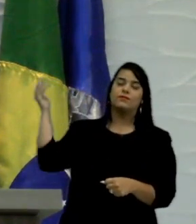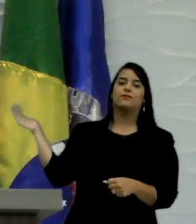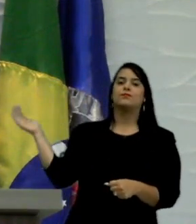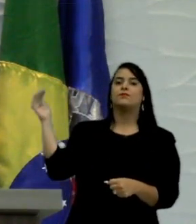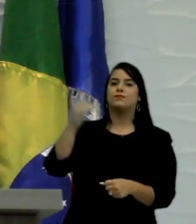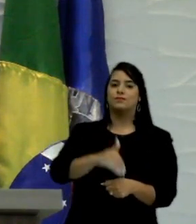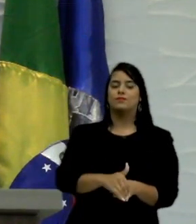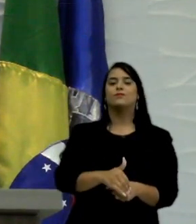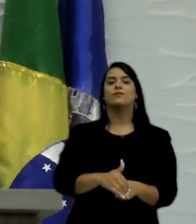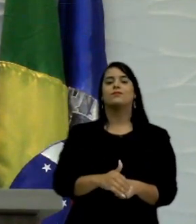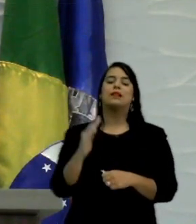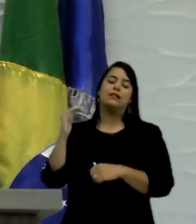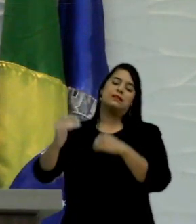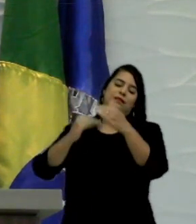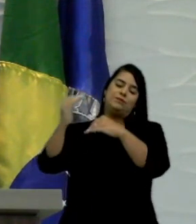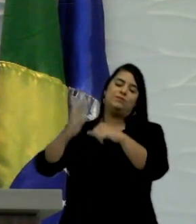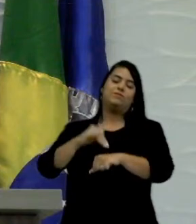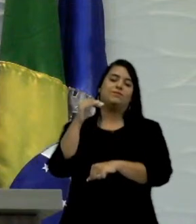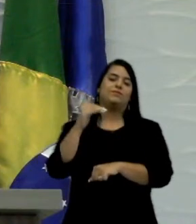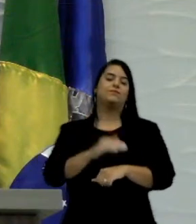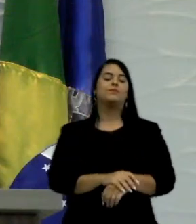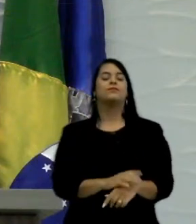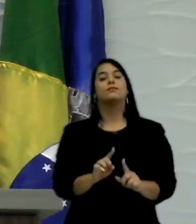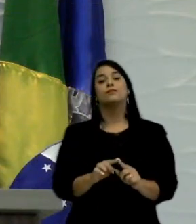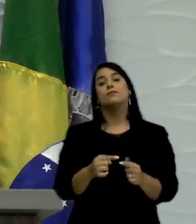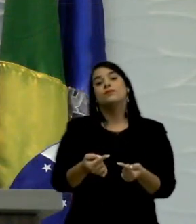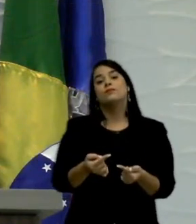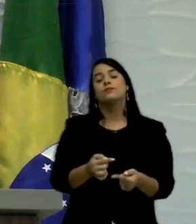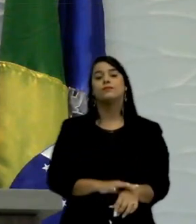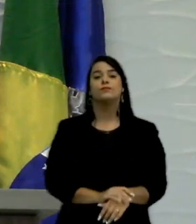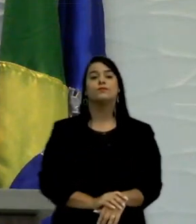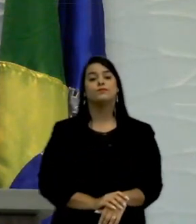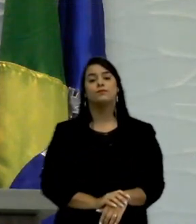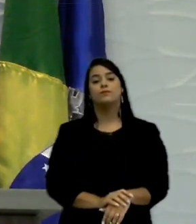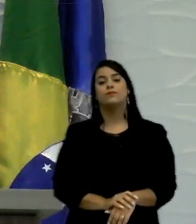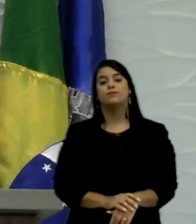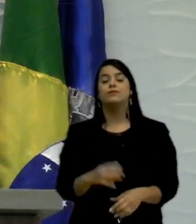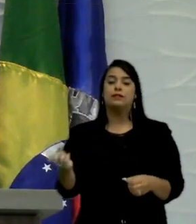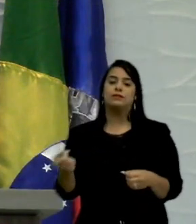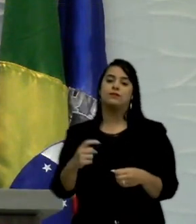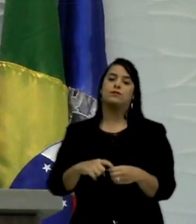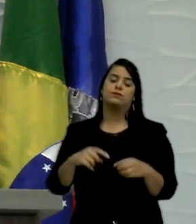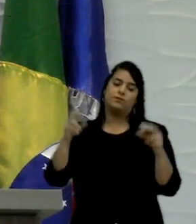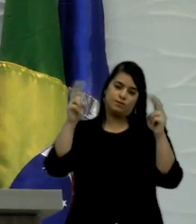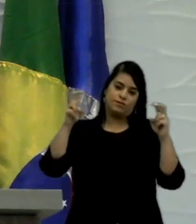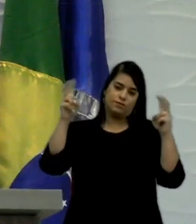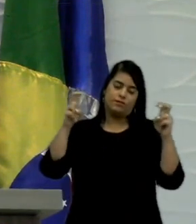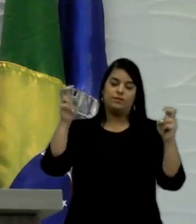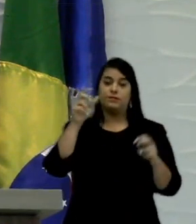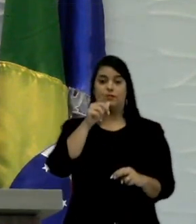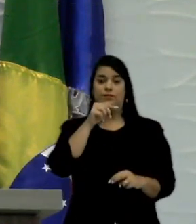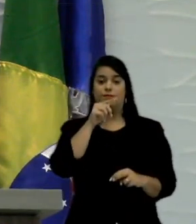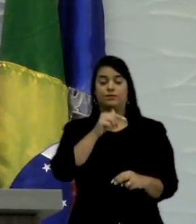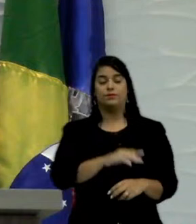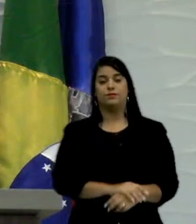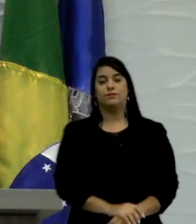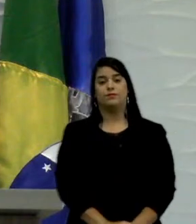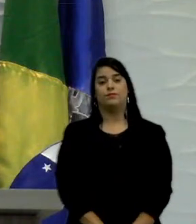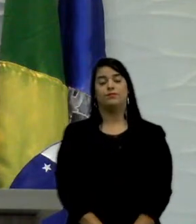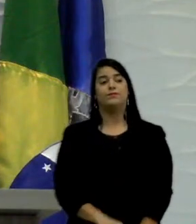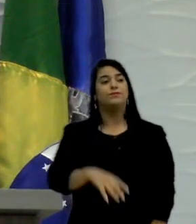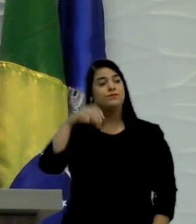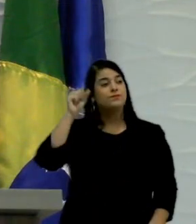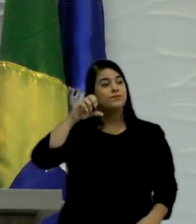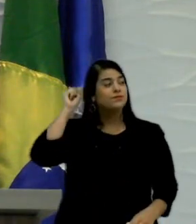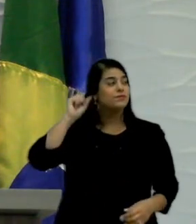nós iremos avançar ainda mais. Mas, ainda voltando aqui para o assunto da água, e ouvindo aqui todos